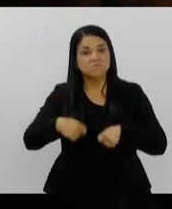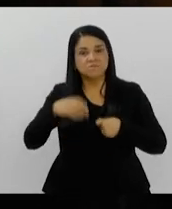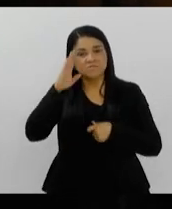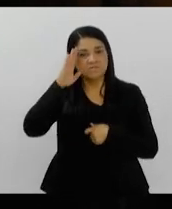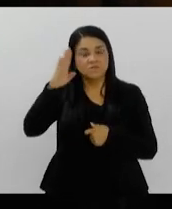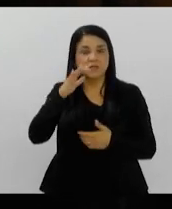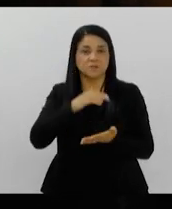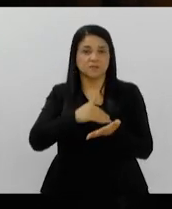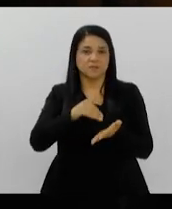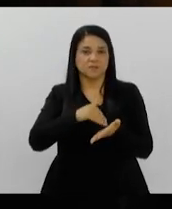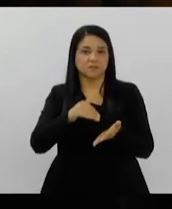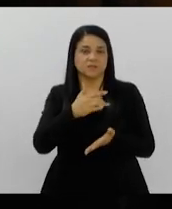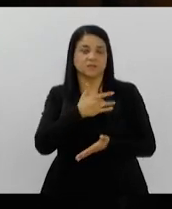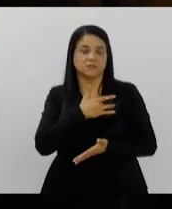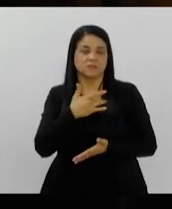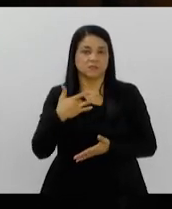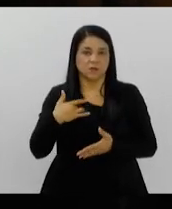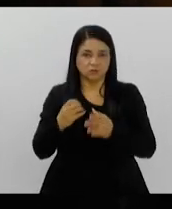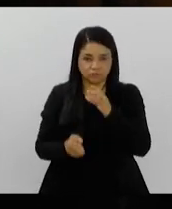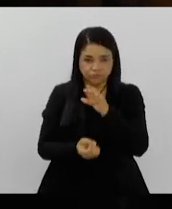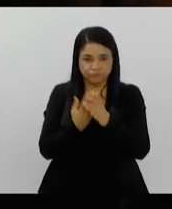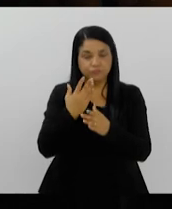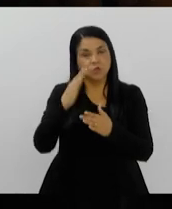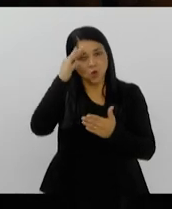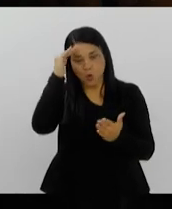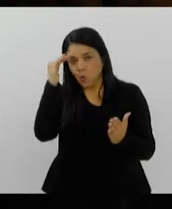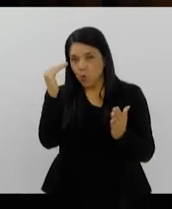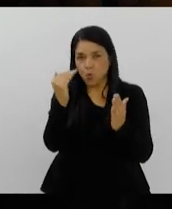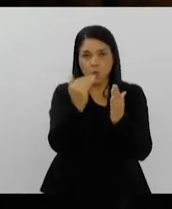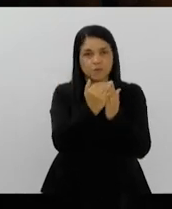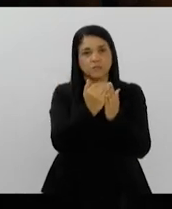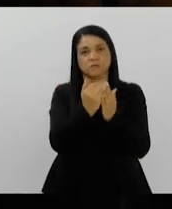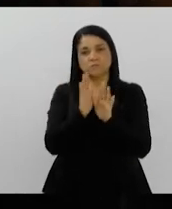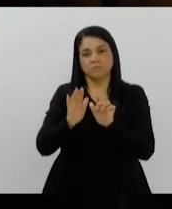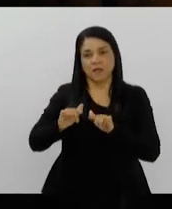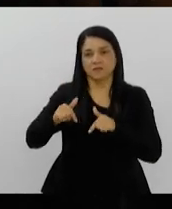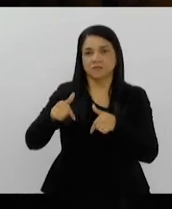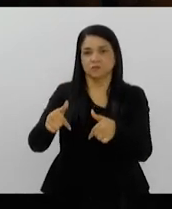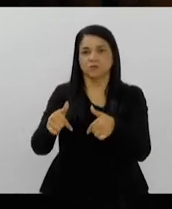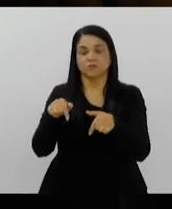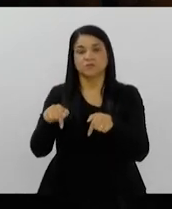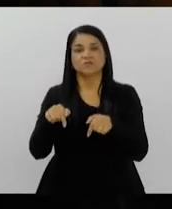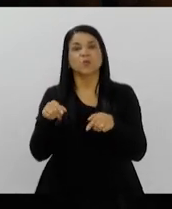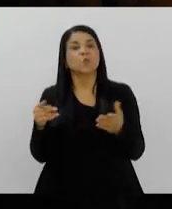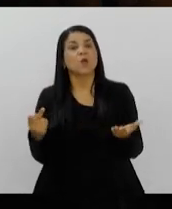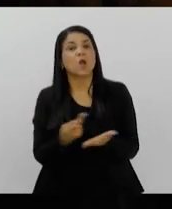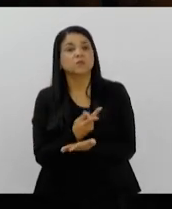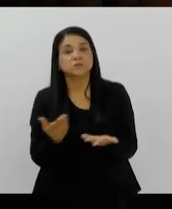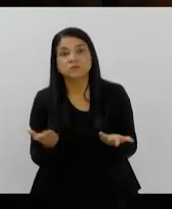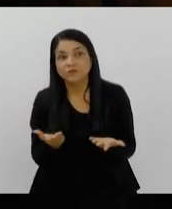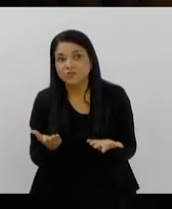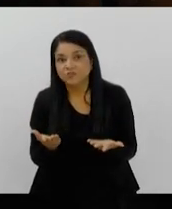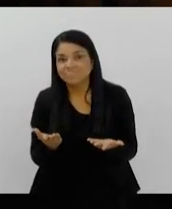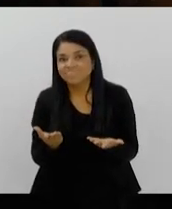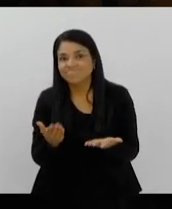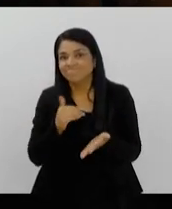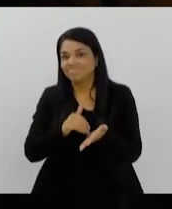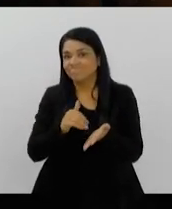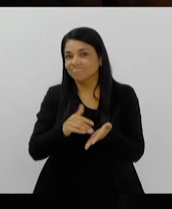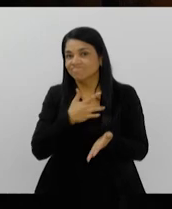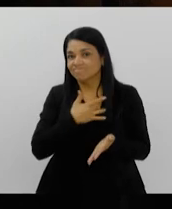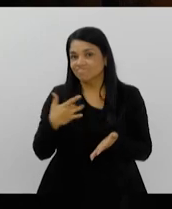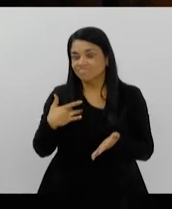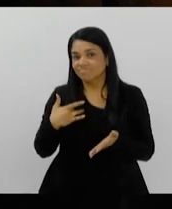uma Secretaria de Estado de Saúde que cumprisse um papel proativo. E o que a Secretaria de Estado de Saúde está fazendo?